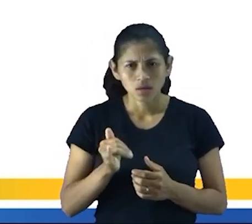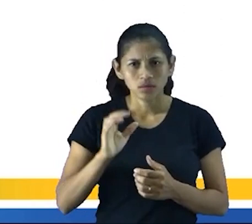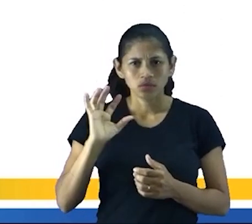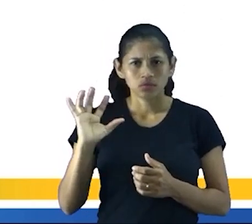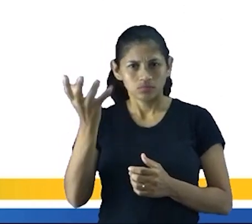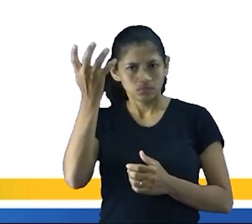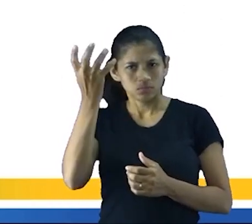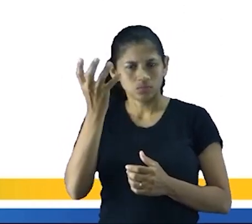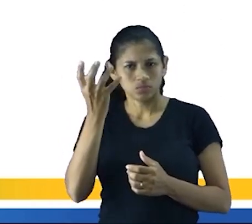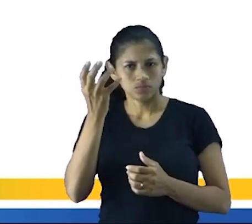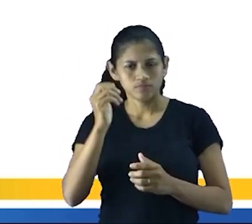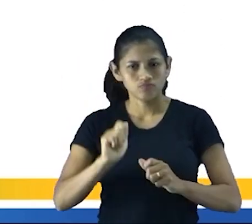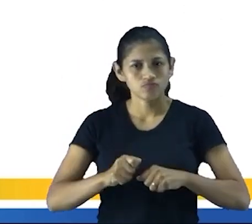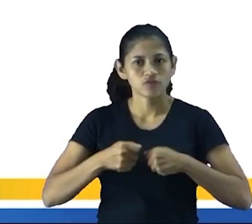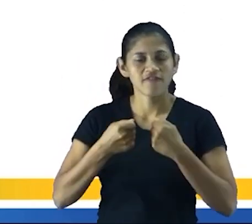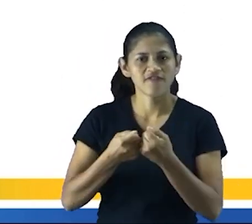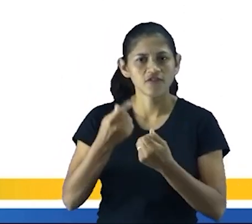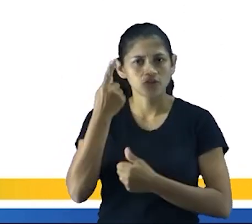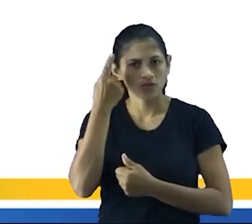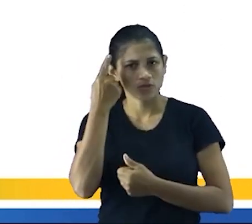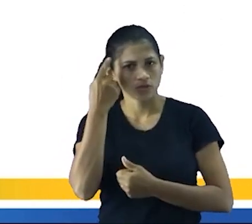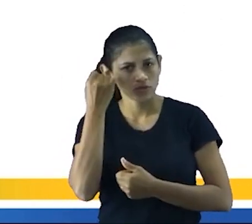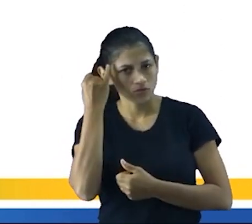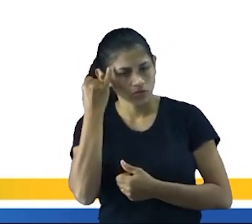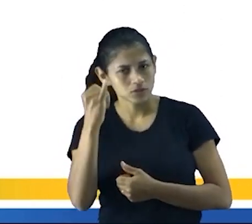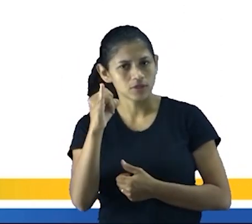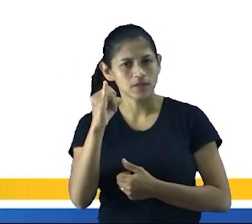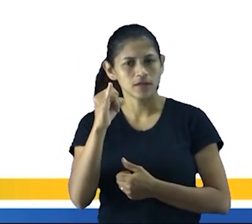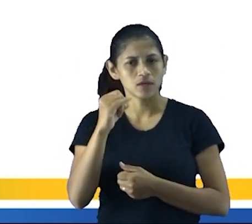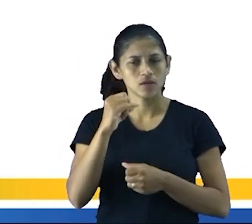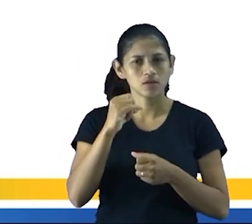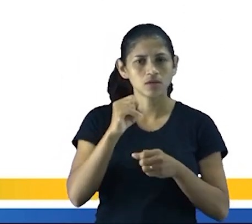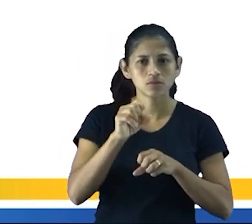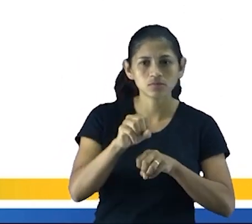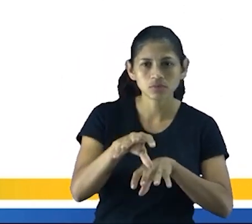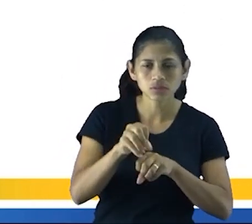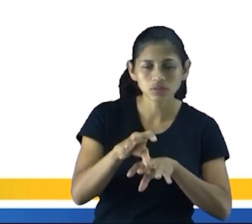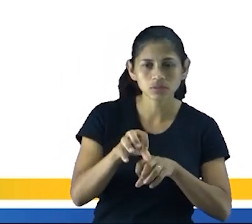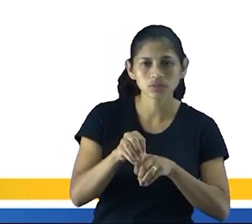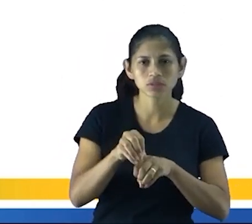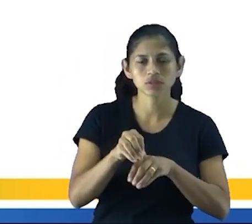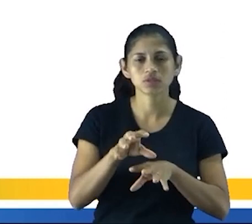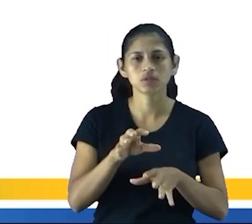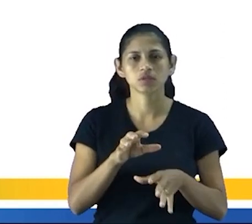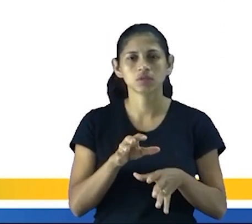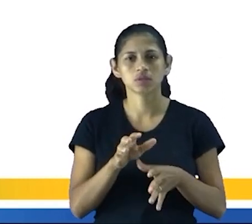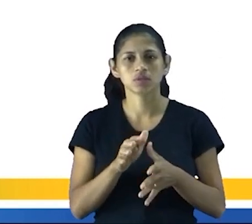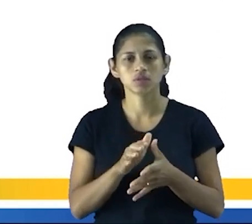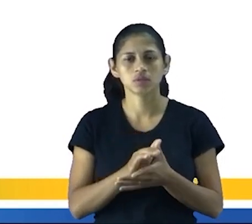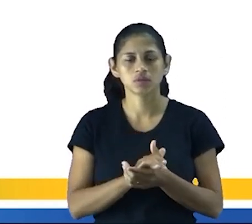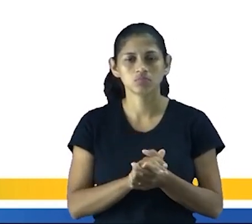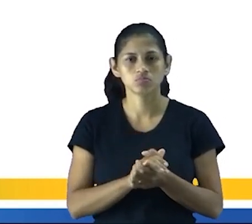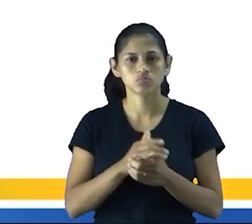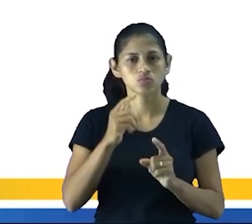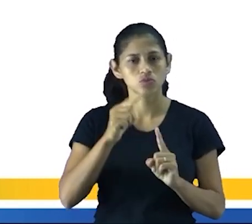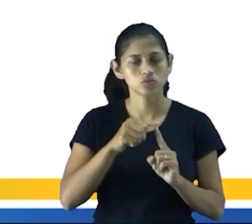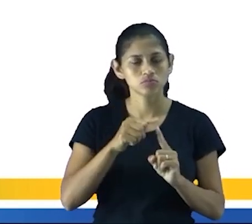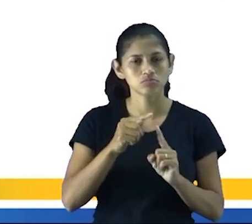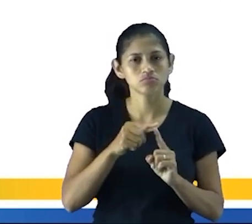defende ou apresenta, né, ideias, ensina a fazer alguma coisa, certo? Tipologias